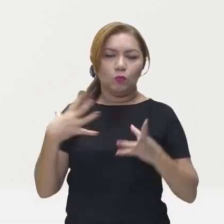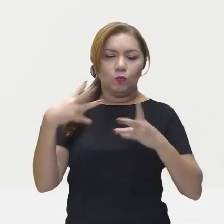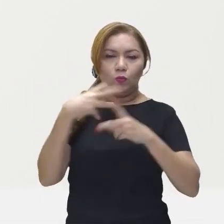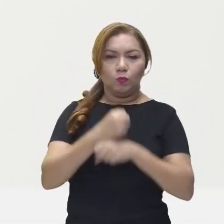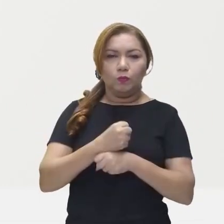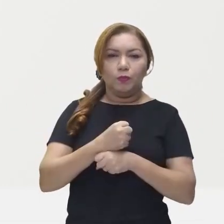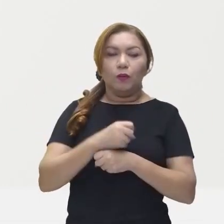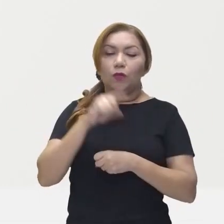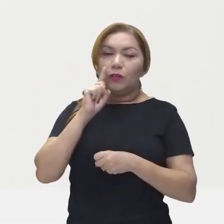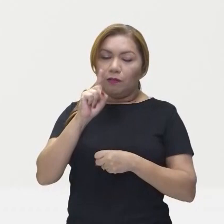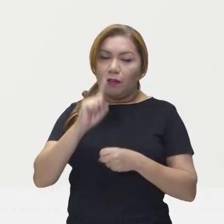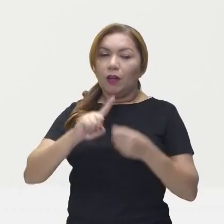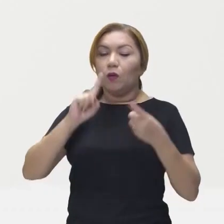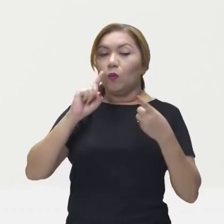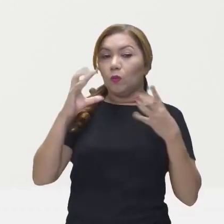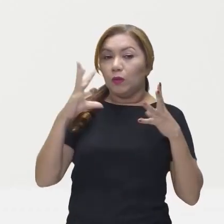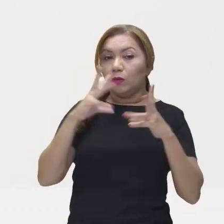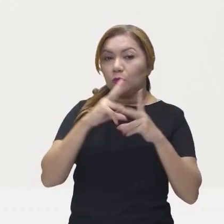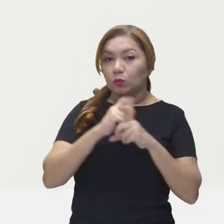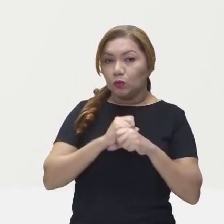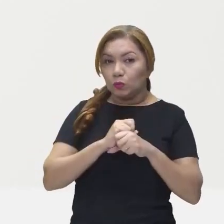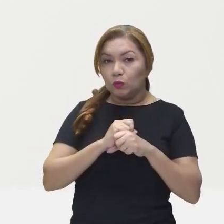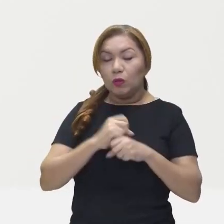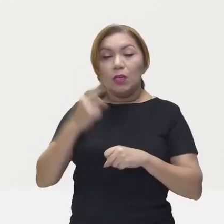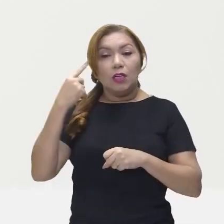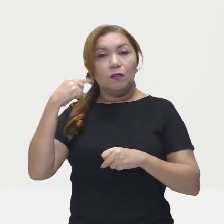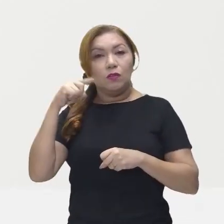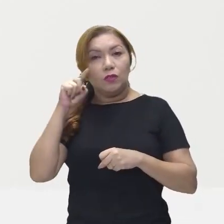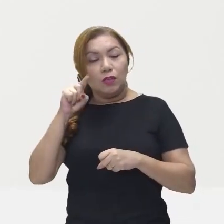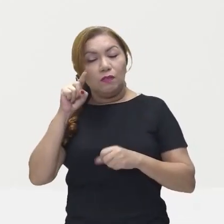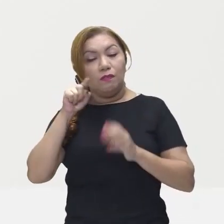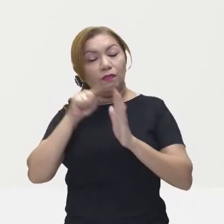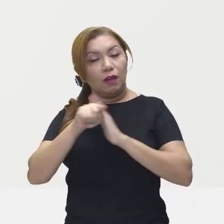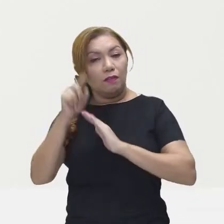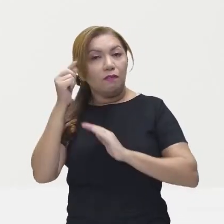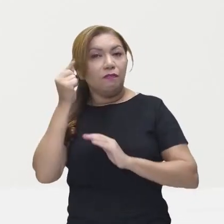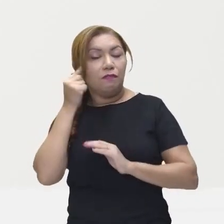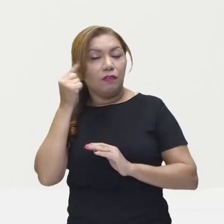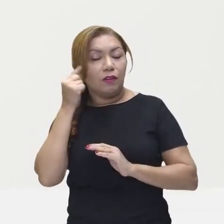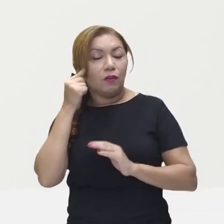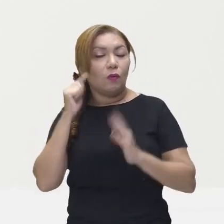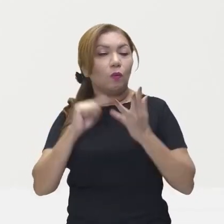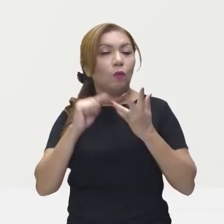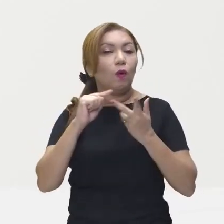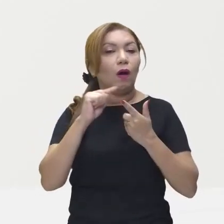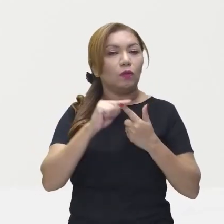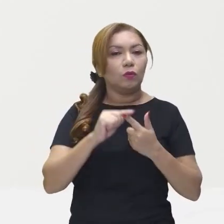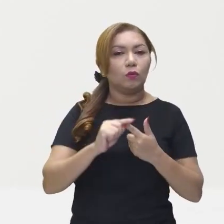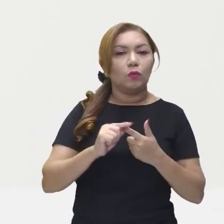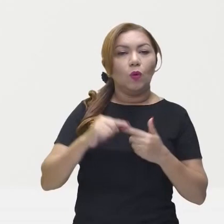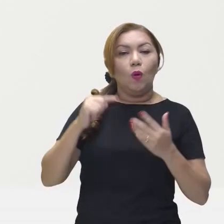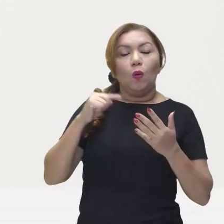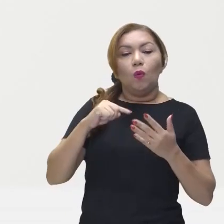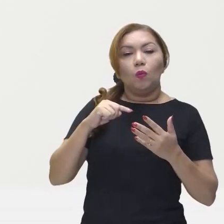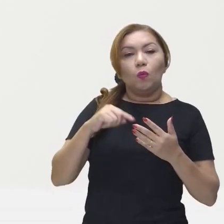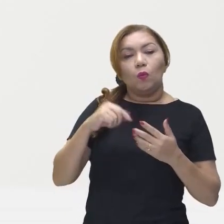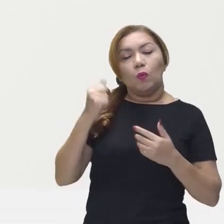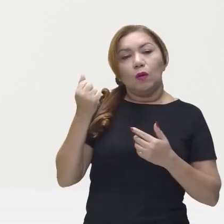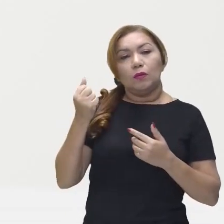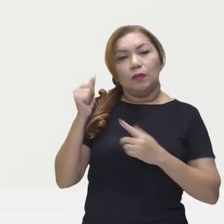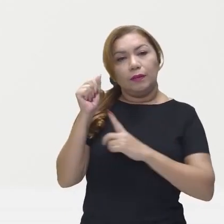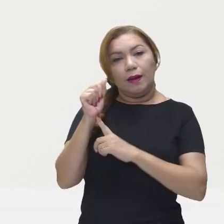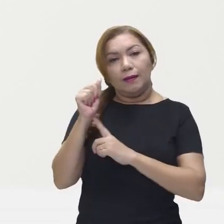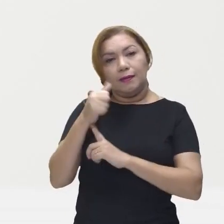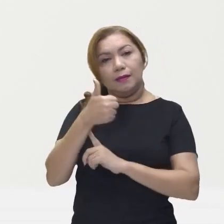esses cálculos, ok? Para você determinar. A letra A, quantos metros aí? São o perímetro da